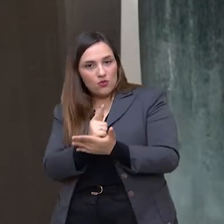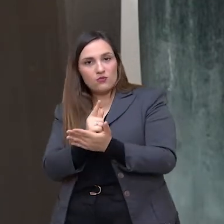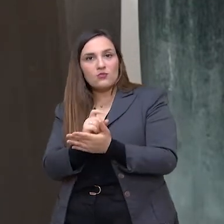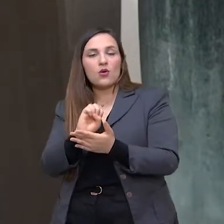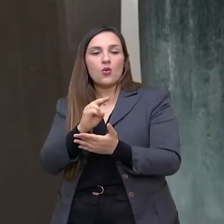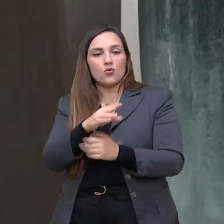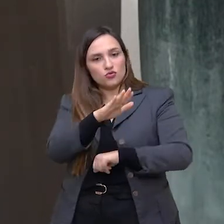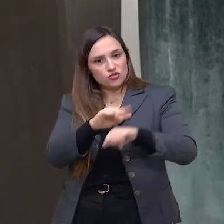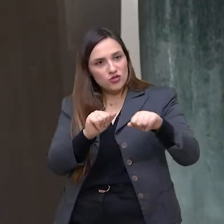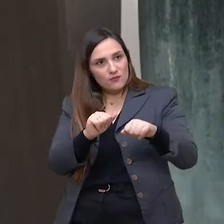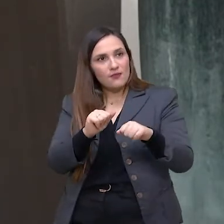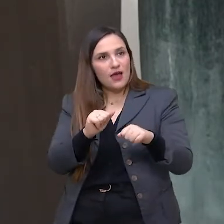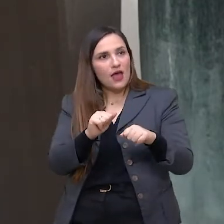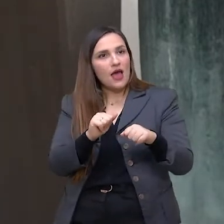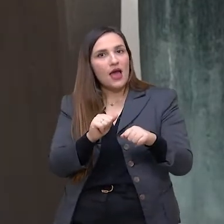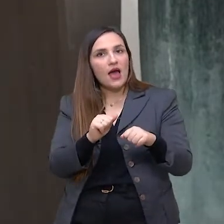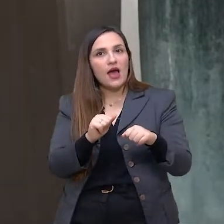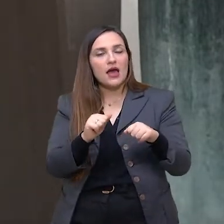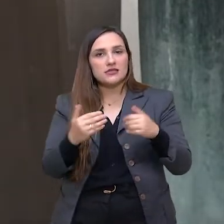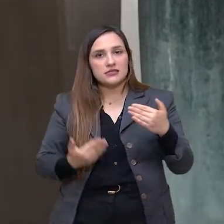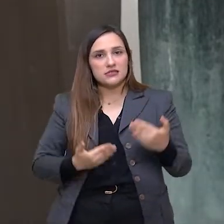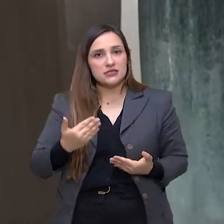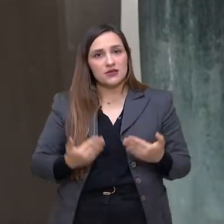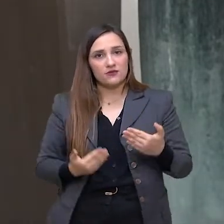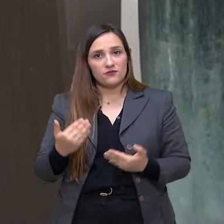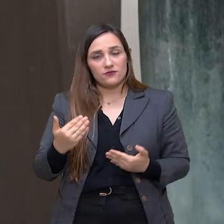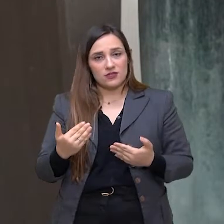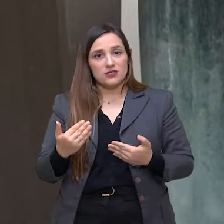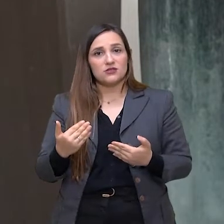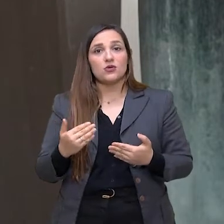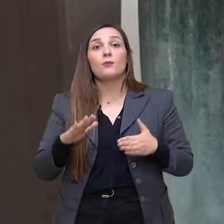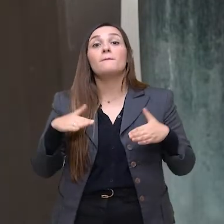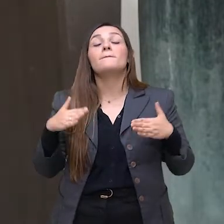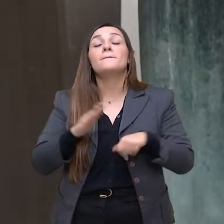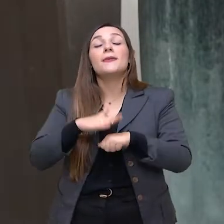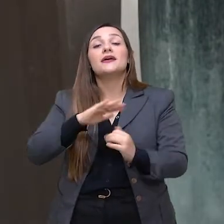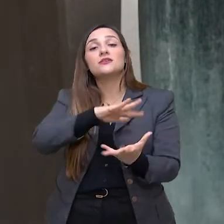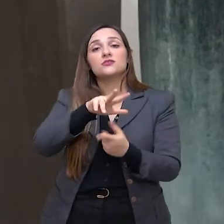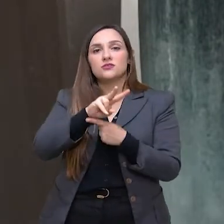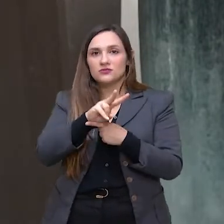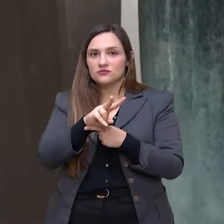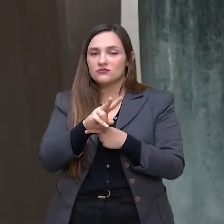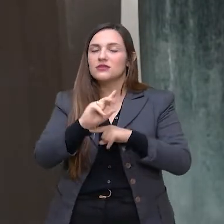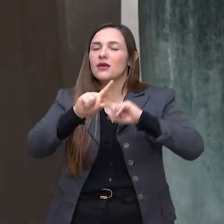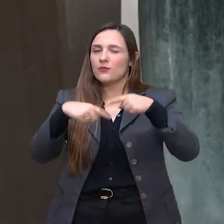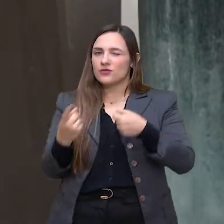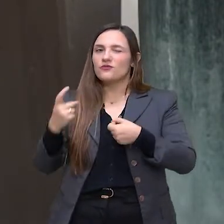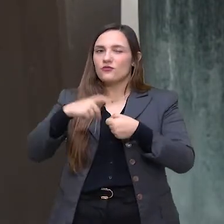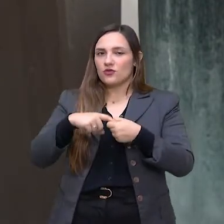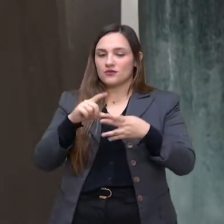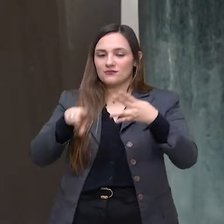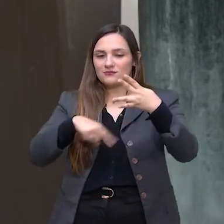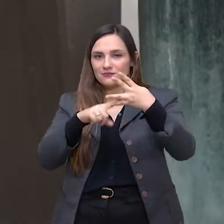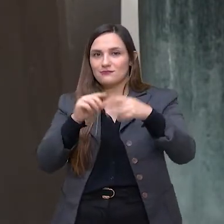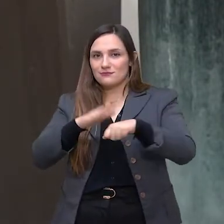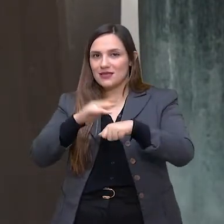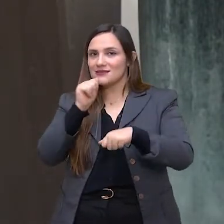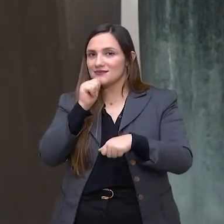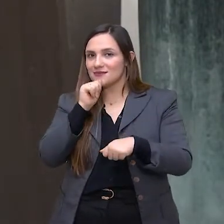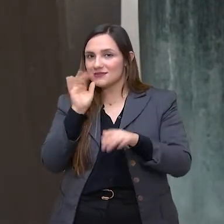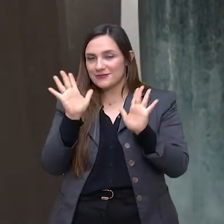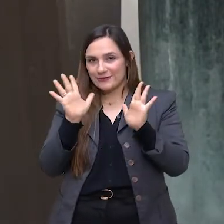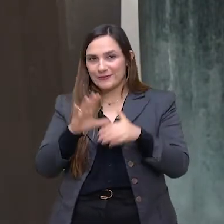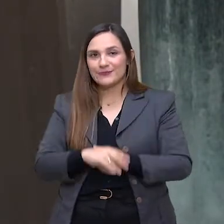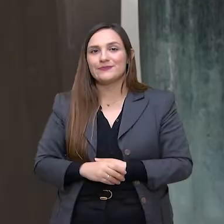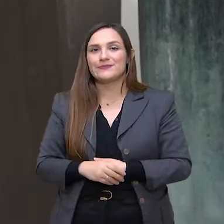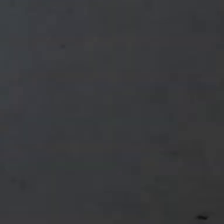e contratações mais sustentáveis. A gente falou isso um pouquinho no primeiro bloco, mas a gente volta com o assunto no segundo bloco. Até